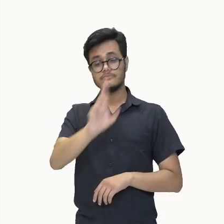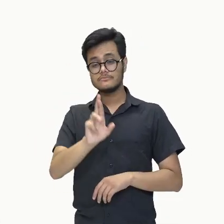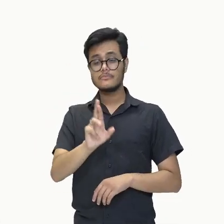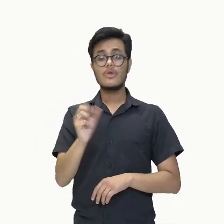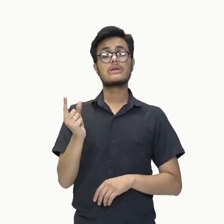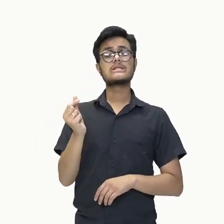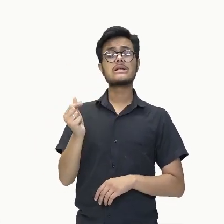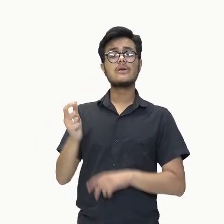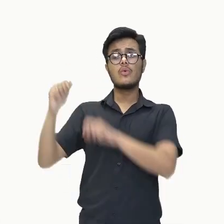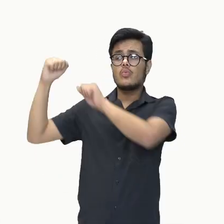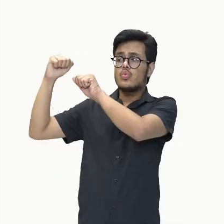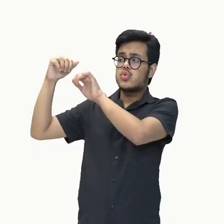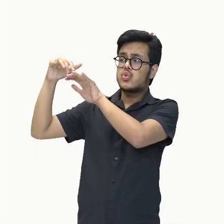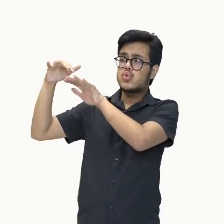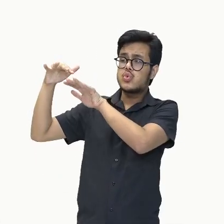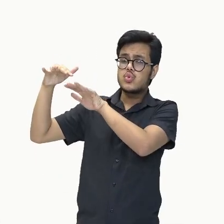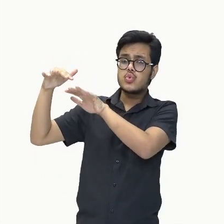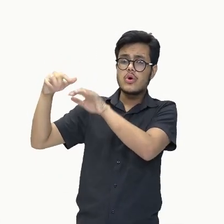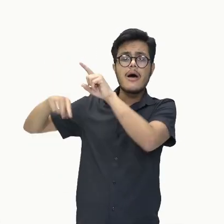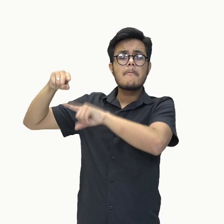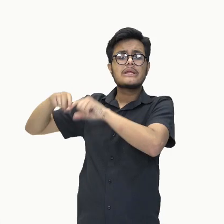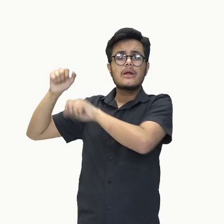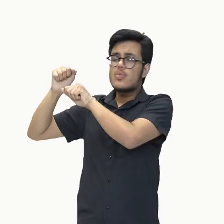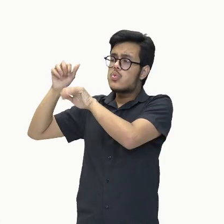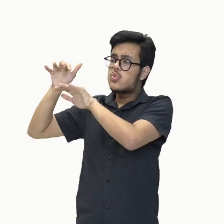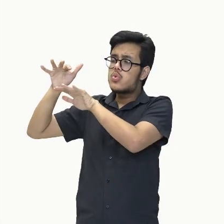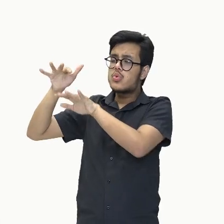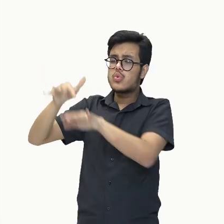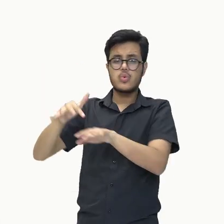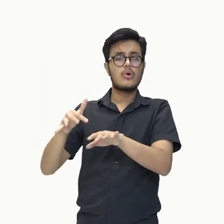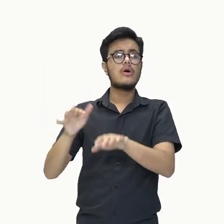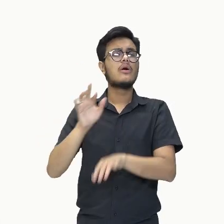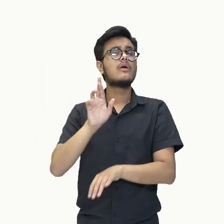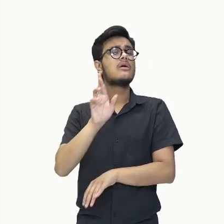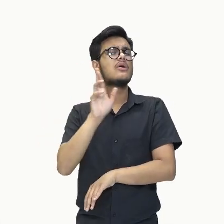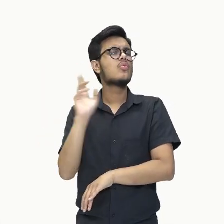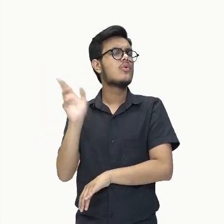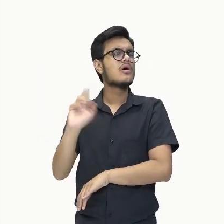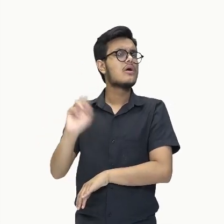final do aparelho do ar-condicionado no valor de quanto? R$